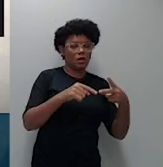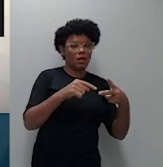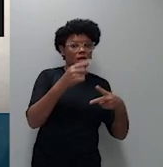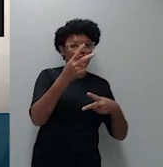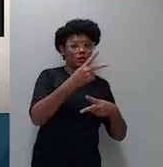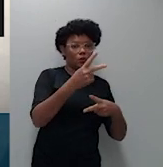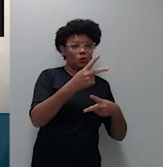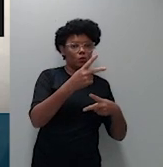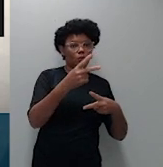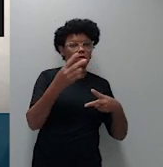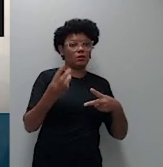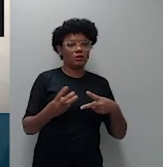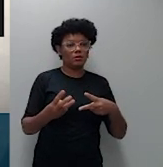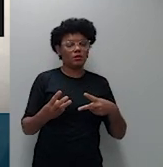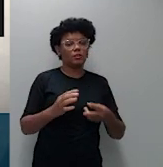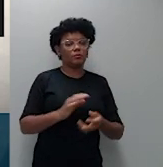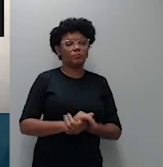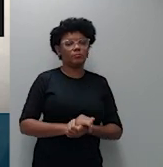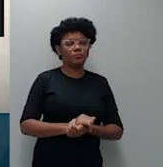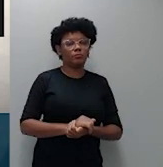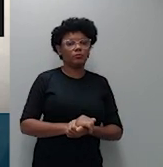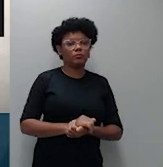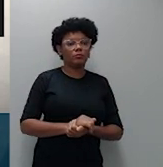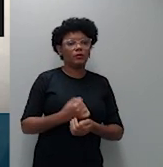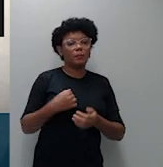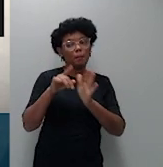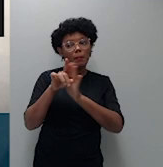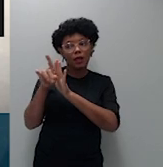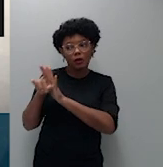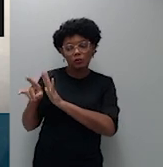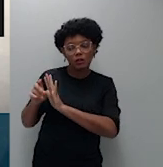vou seguir